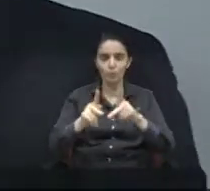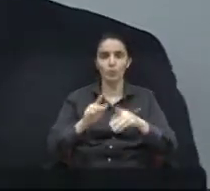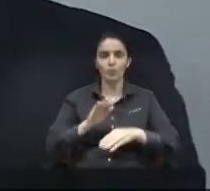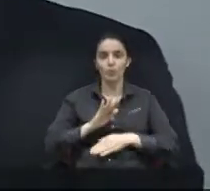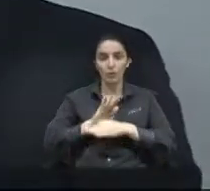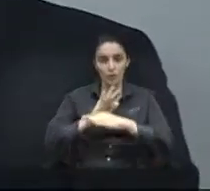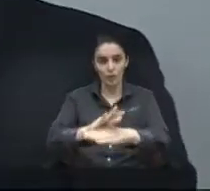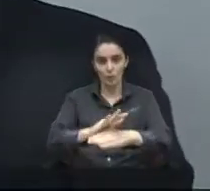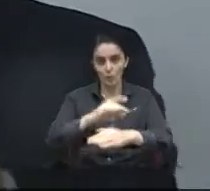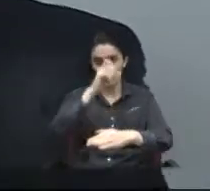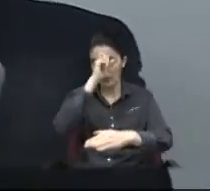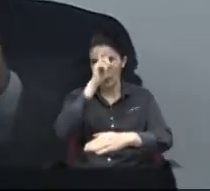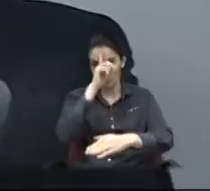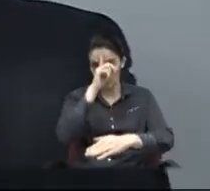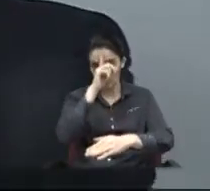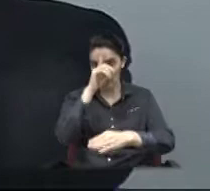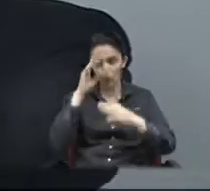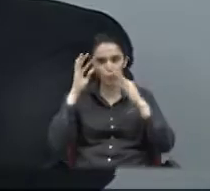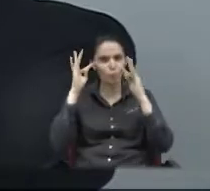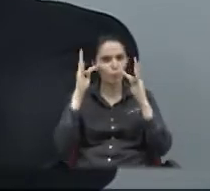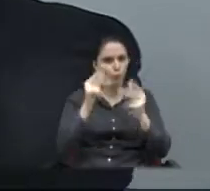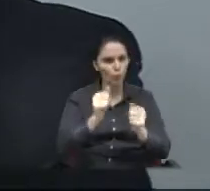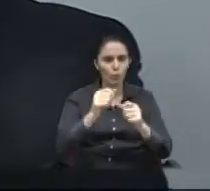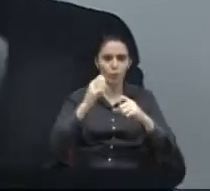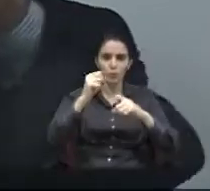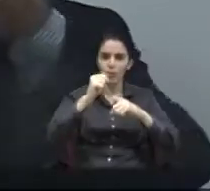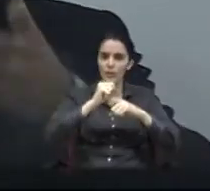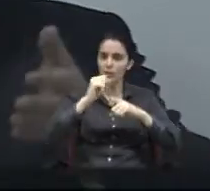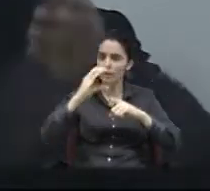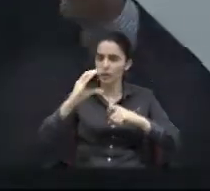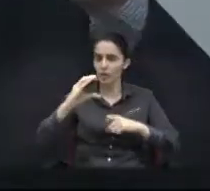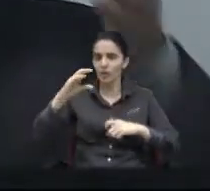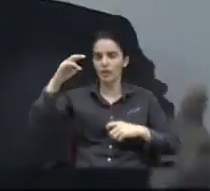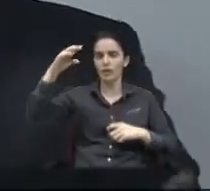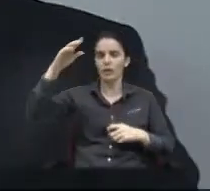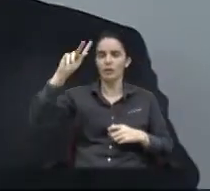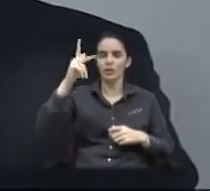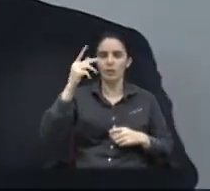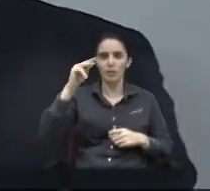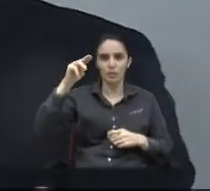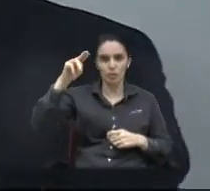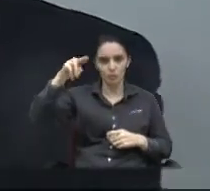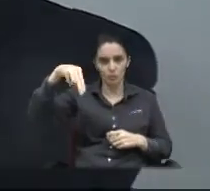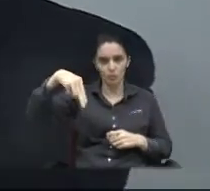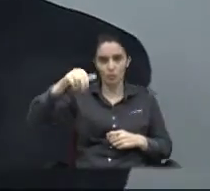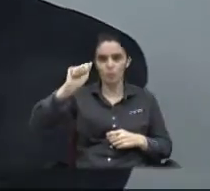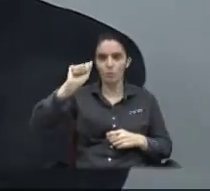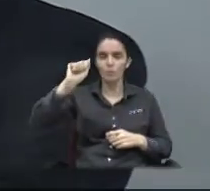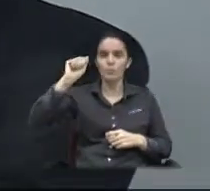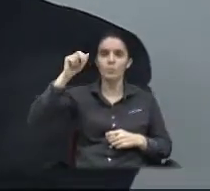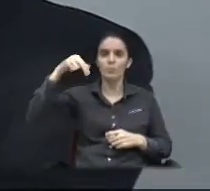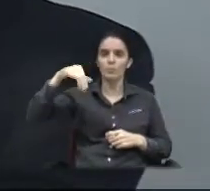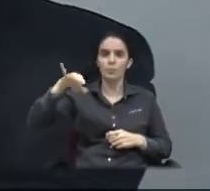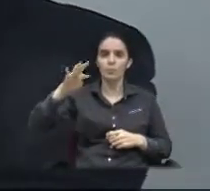hospitais, todos os hospitais, Santa Casa, Humanitária, Medical, Unimed,